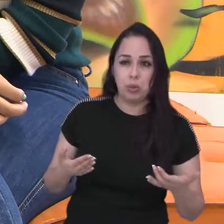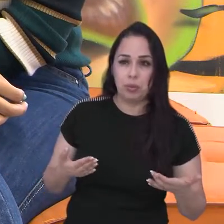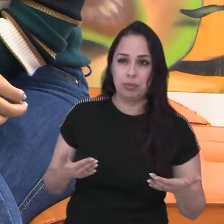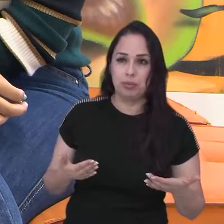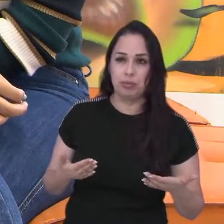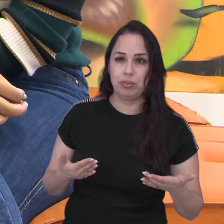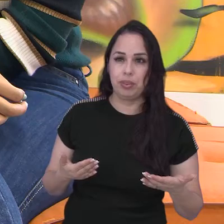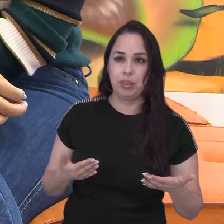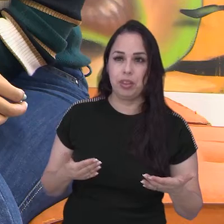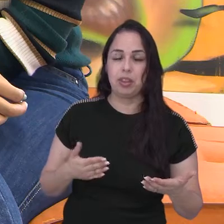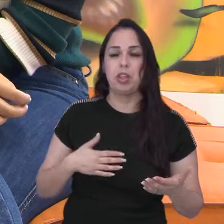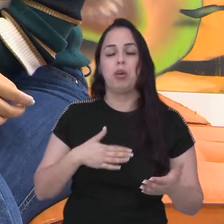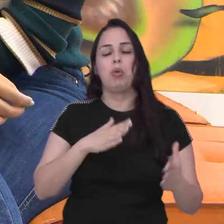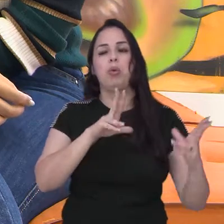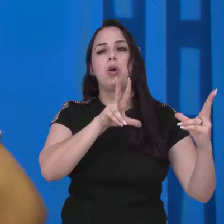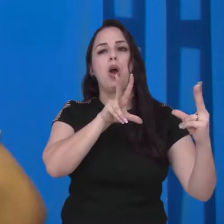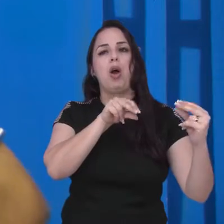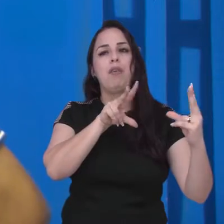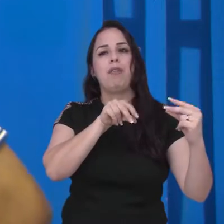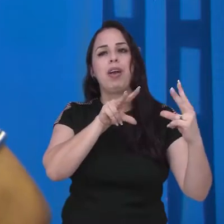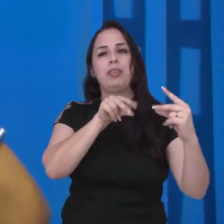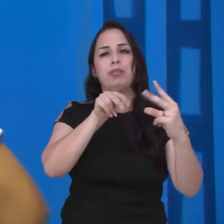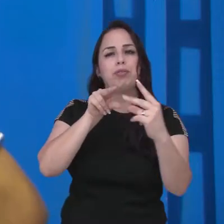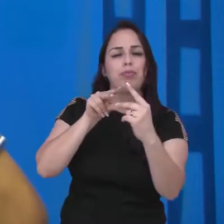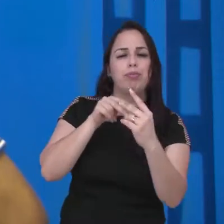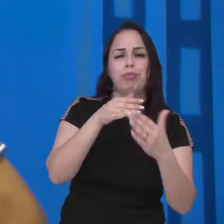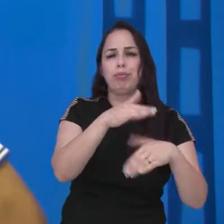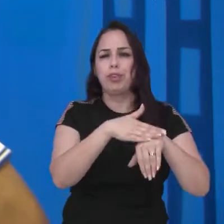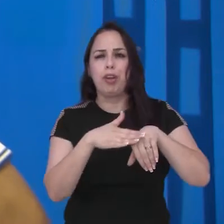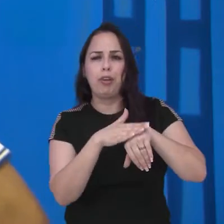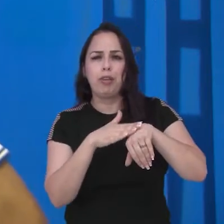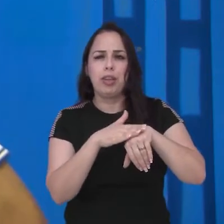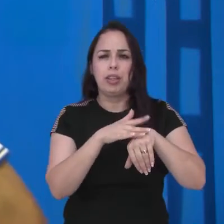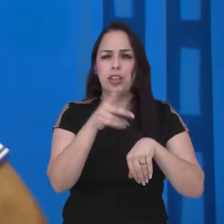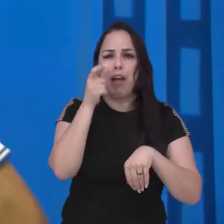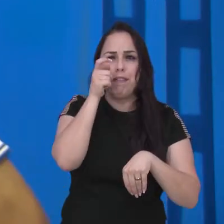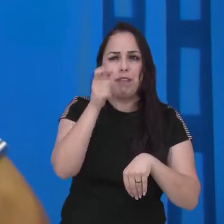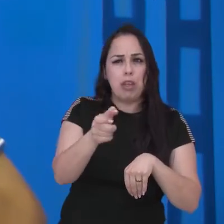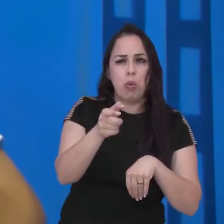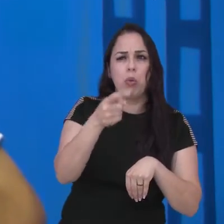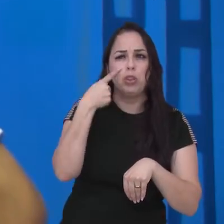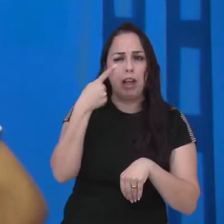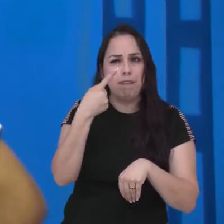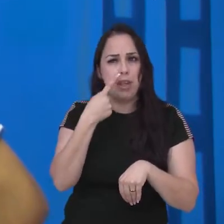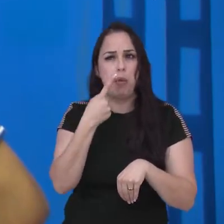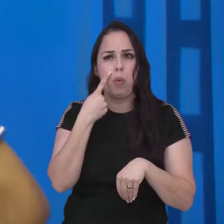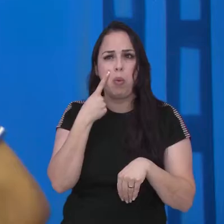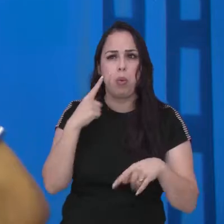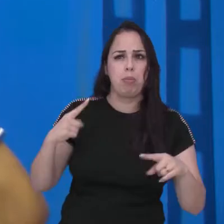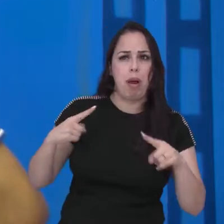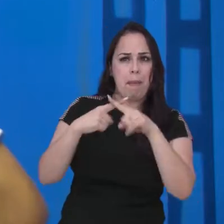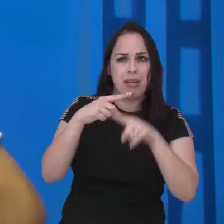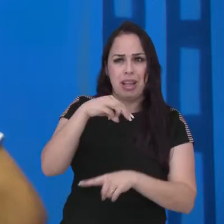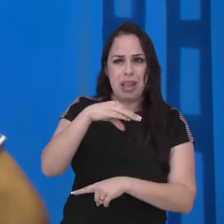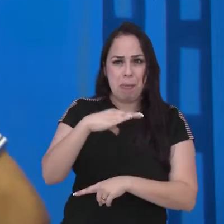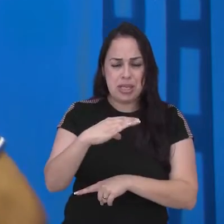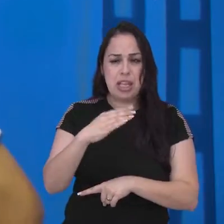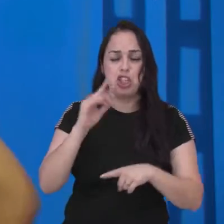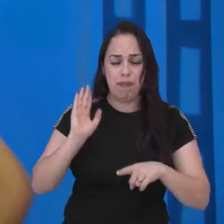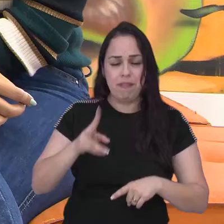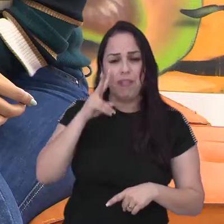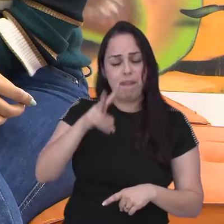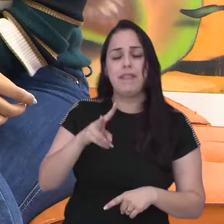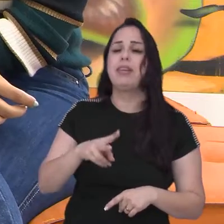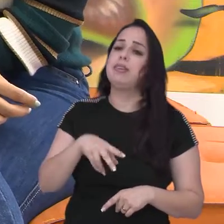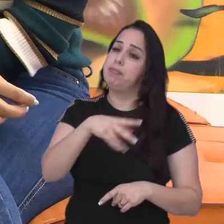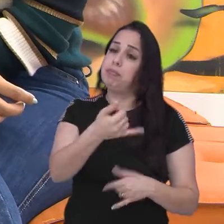muito difícil hoje você não conversar com um jovem e dizer que ele nunca ouviu ou falar ou assistir